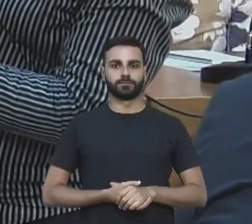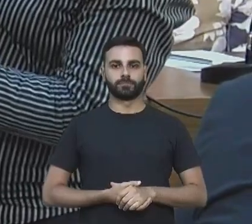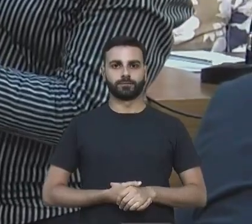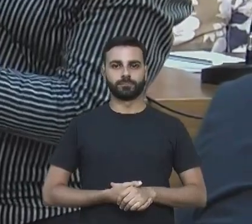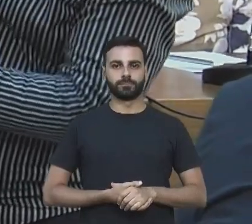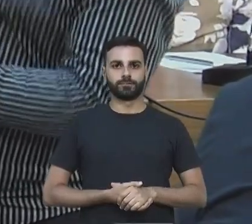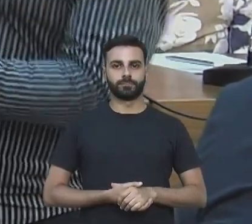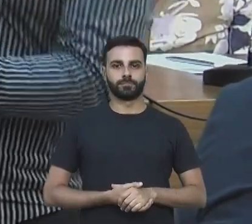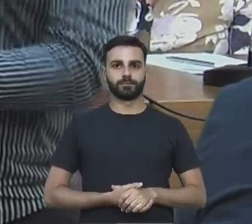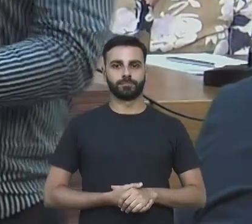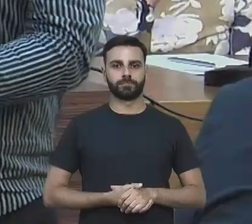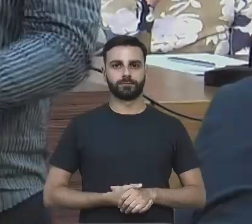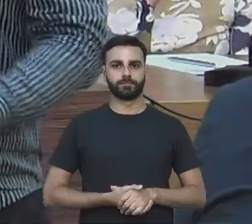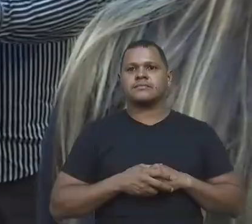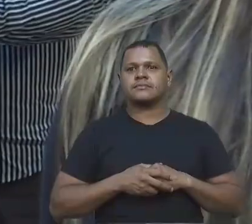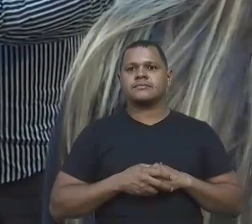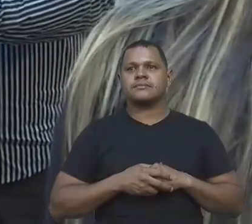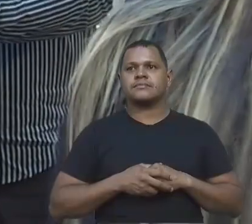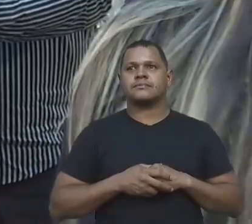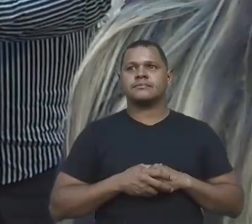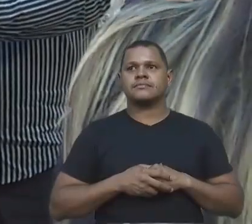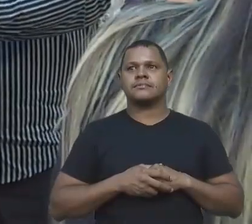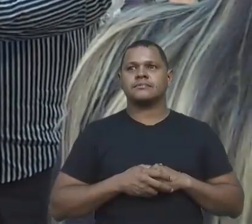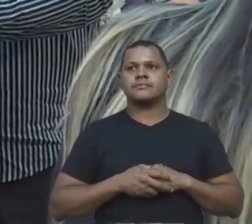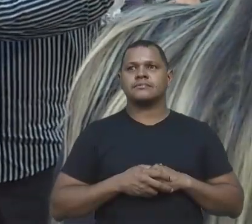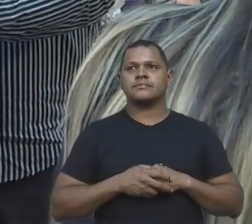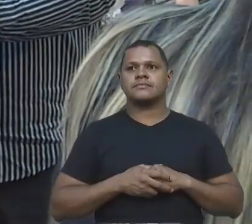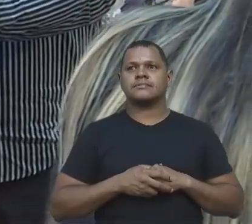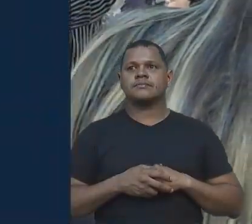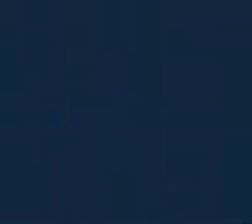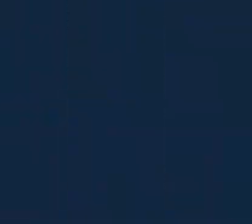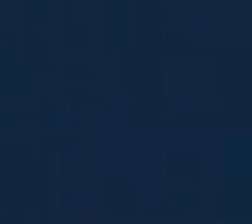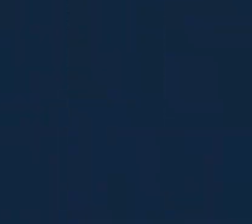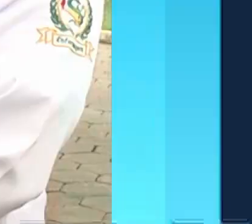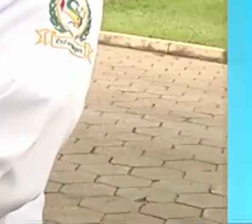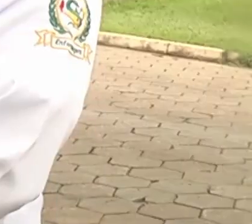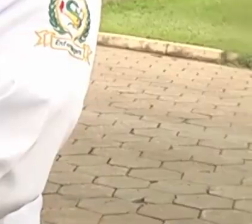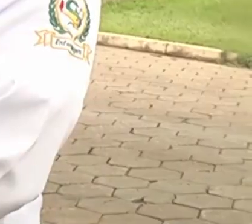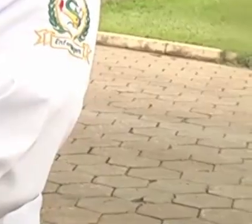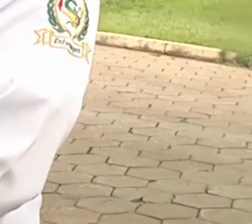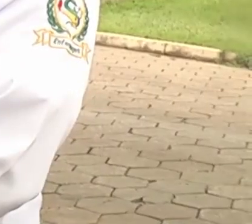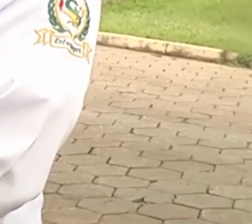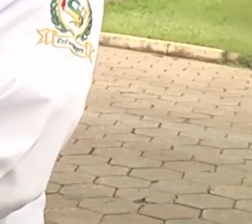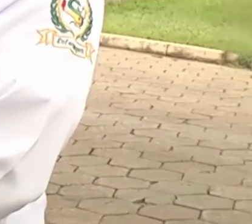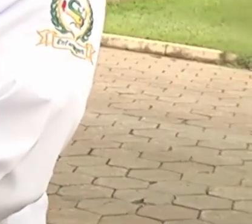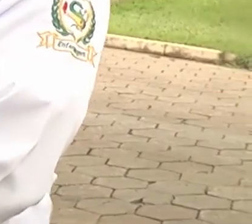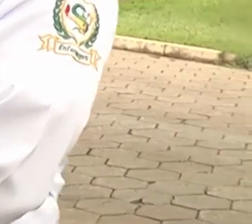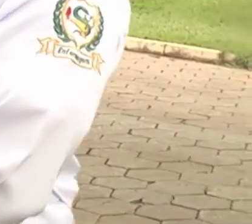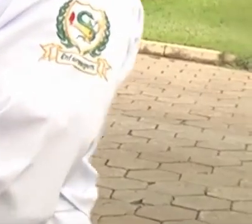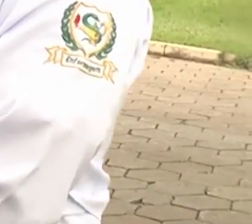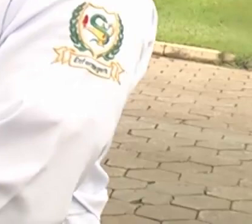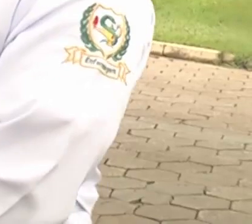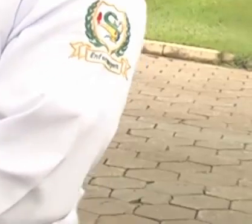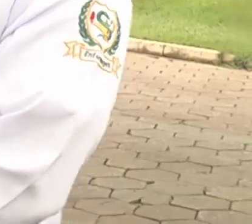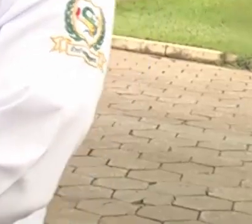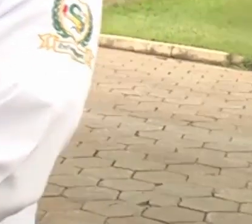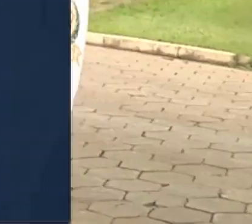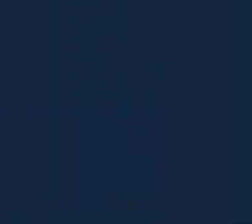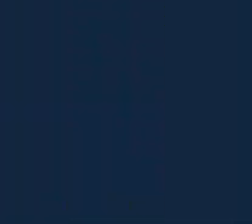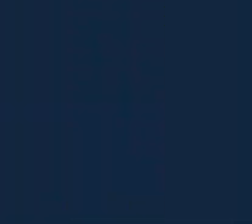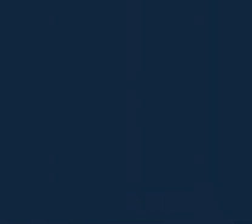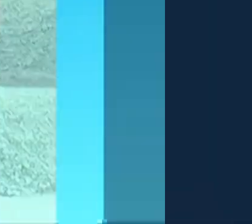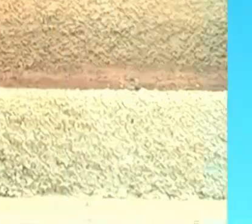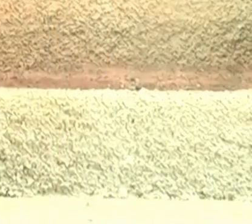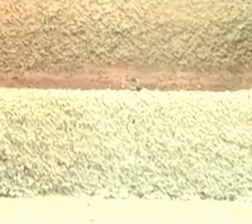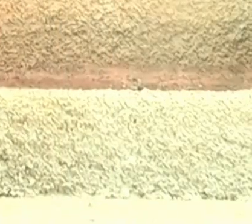professores são premiados em sessão solene na câmara de Viçosa Prefeitura de Viçosa promove vacinação contra meningite